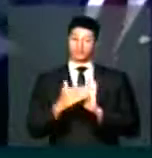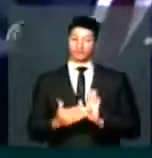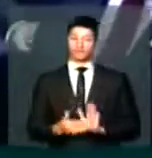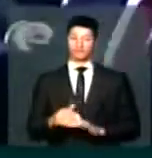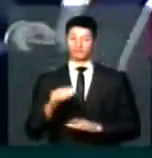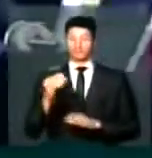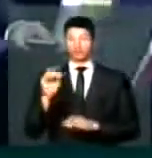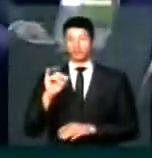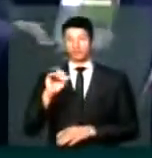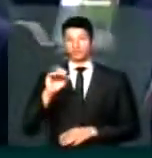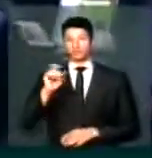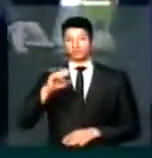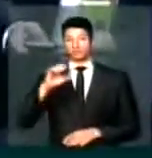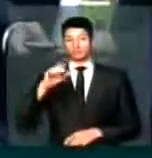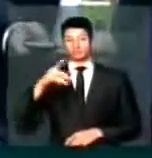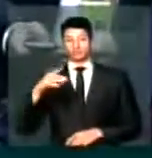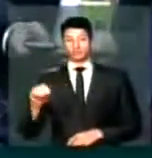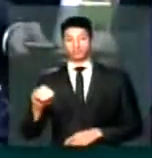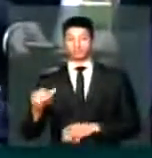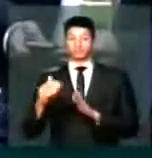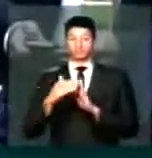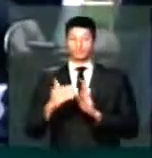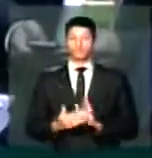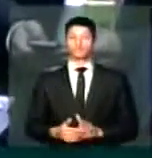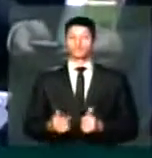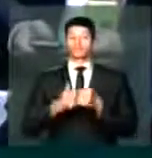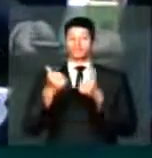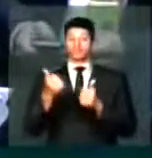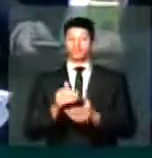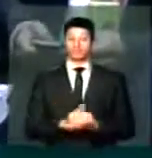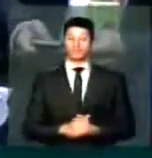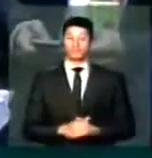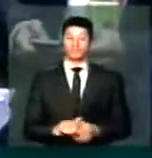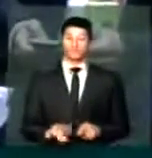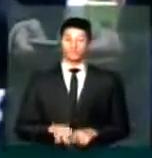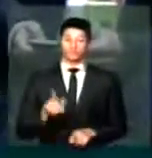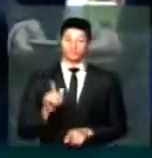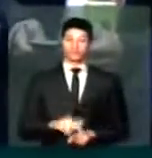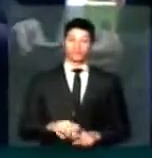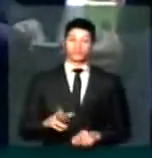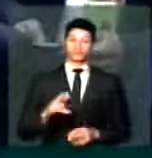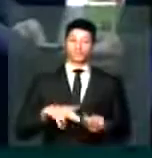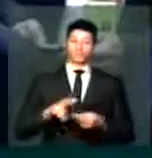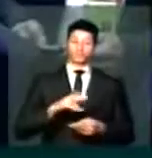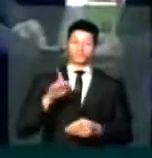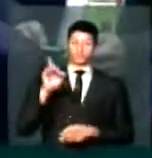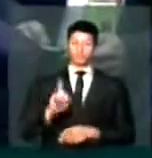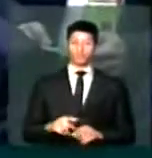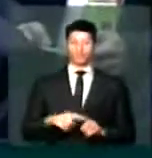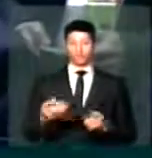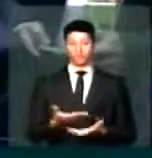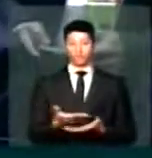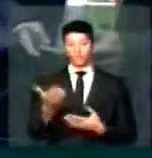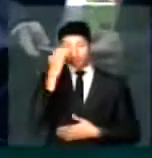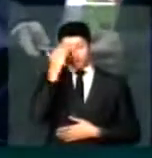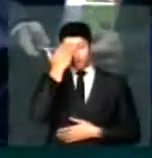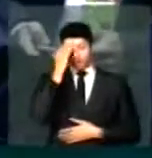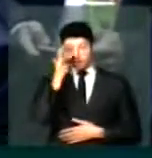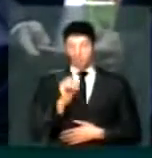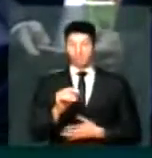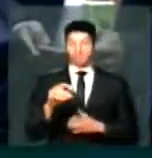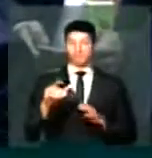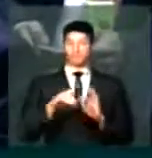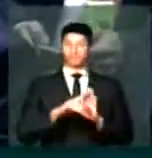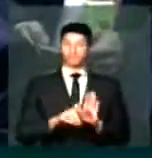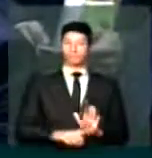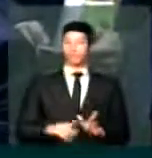de exceções, eles colocam uma lista positiva. Também há emendas nessa direção. Mas nós entendemos que nem